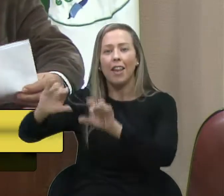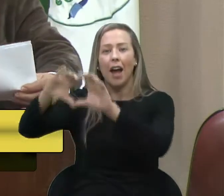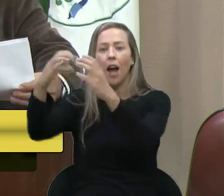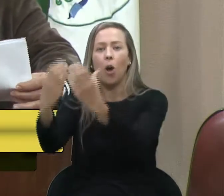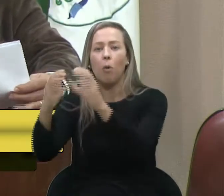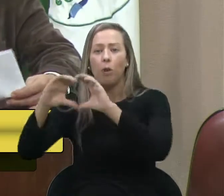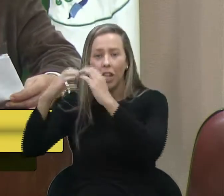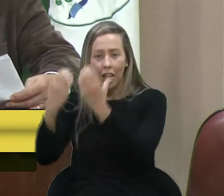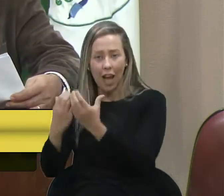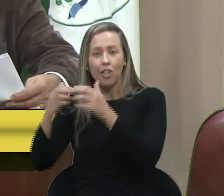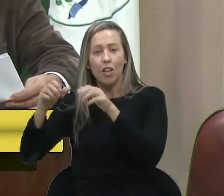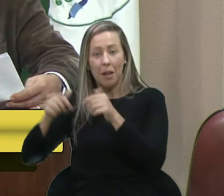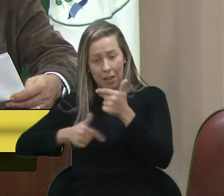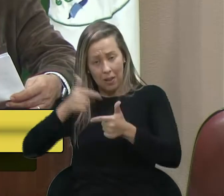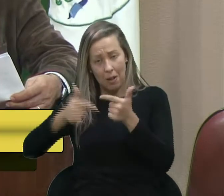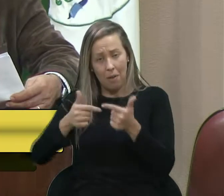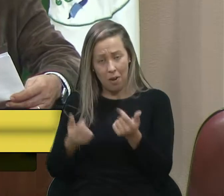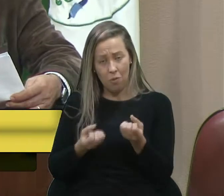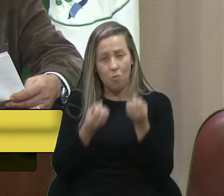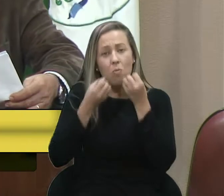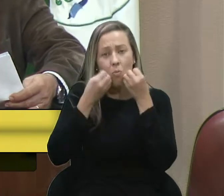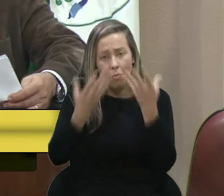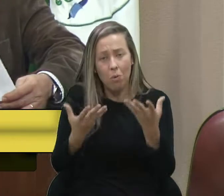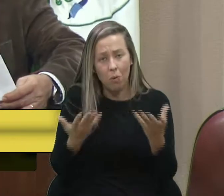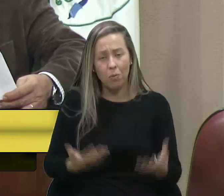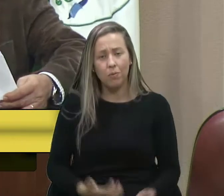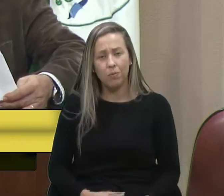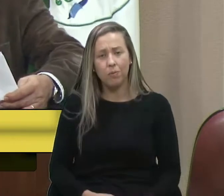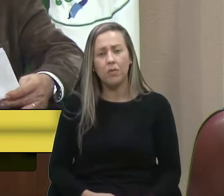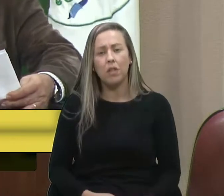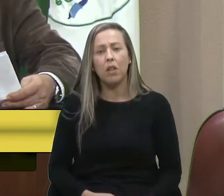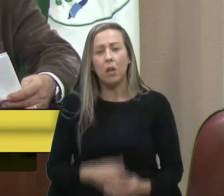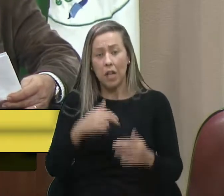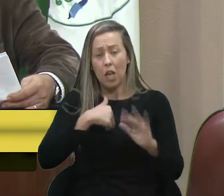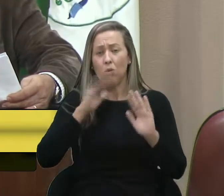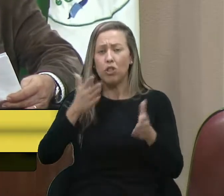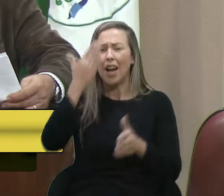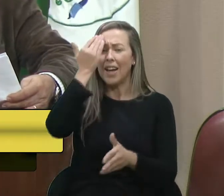um bom trabalho. Eu já entendia isto.